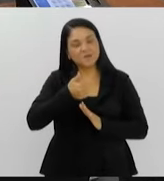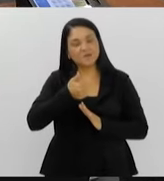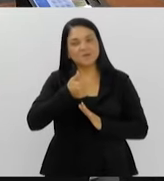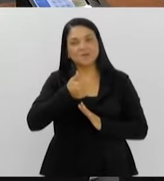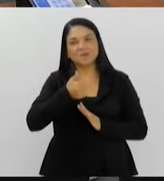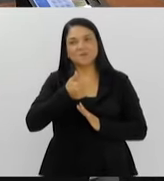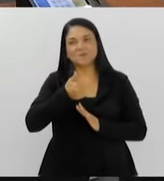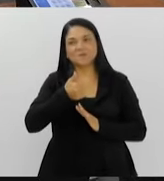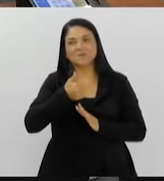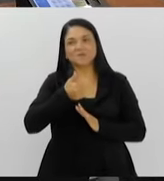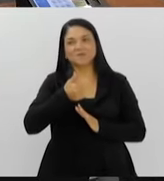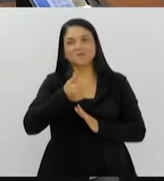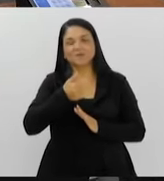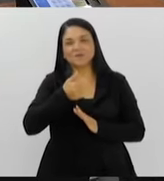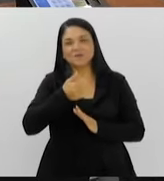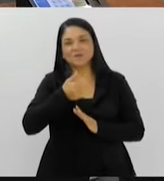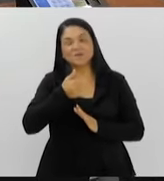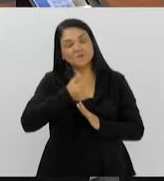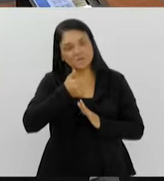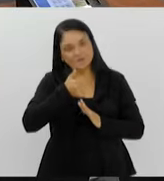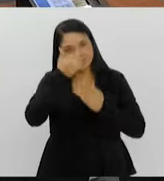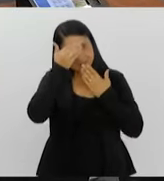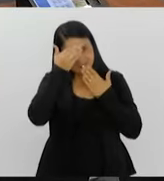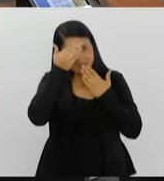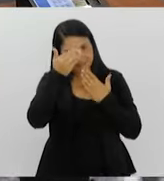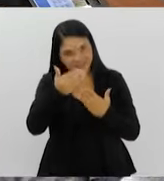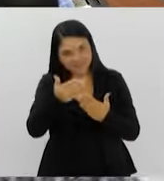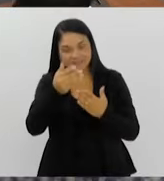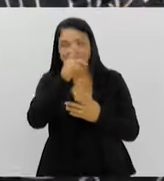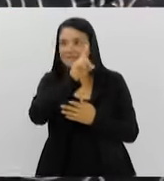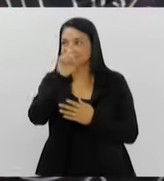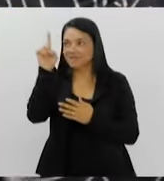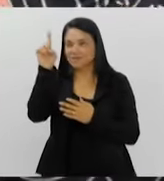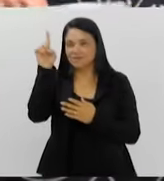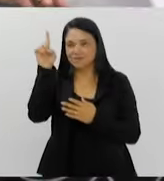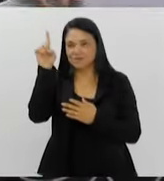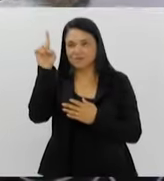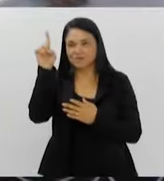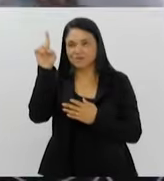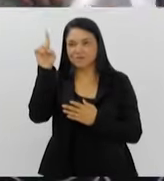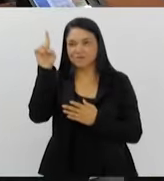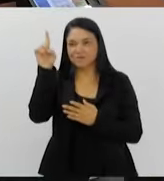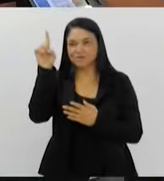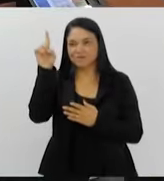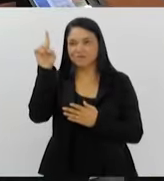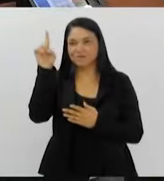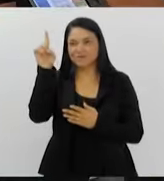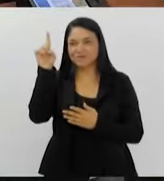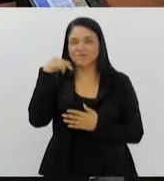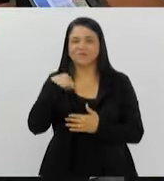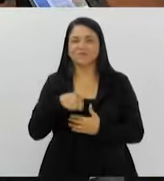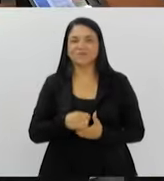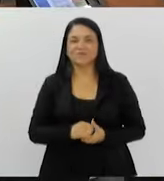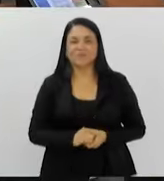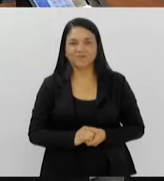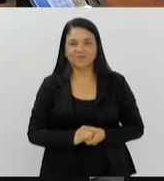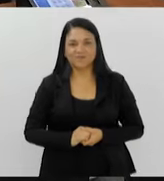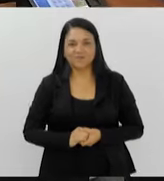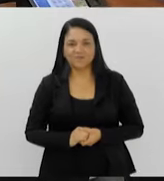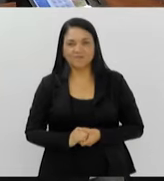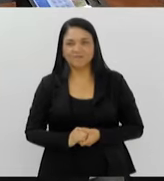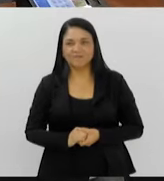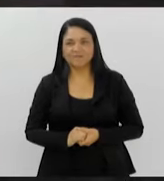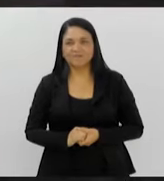agradecer oi som primeiramente agradecer a Deus a tá ruim aqui